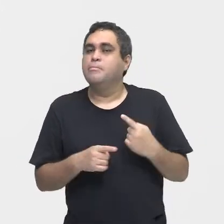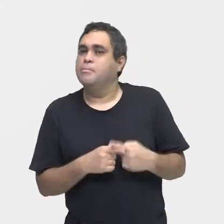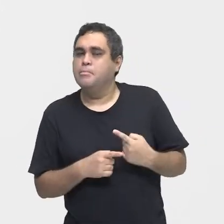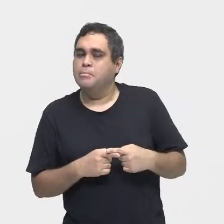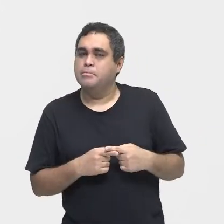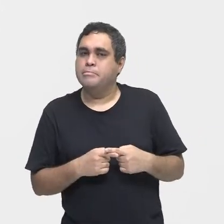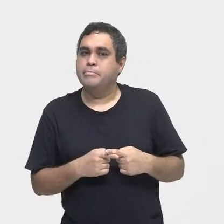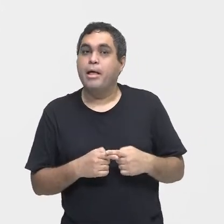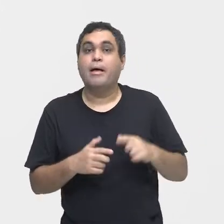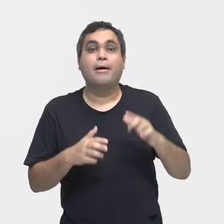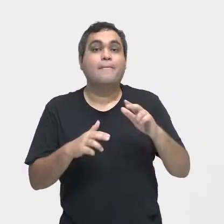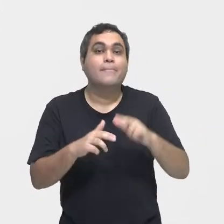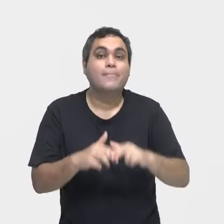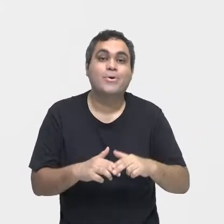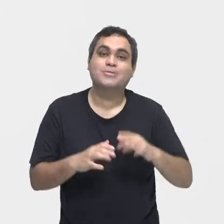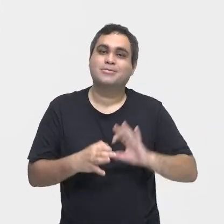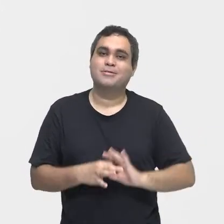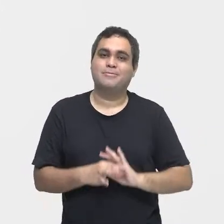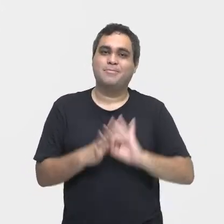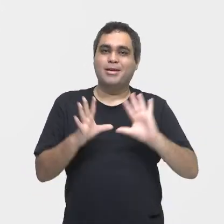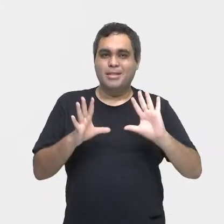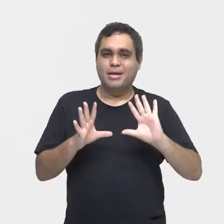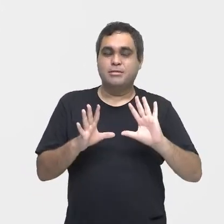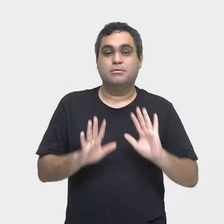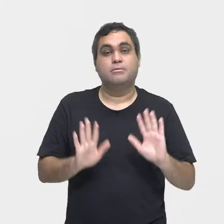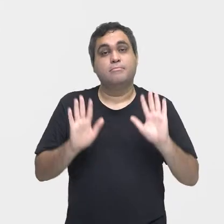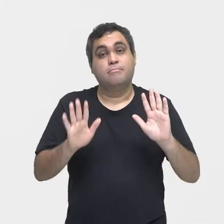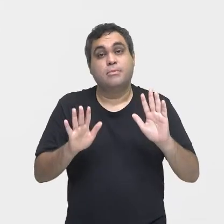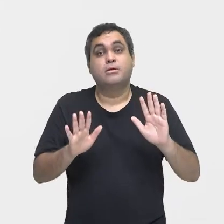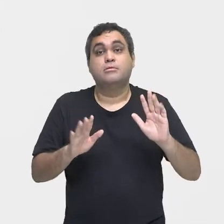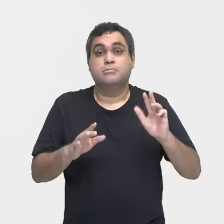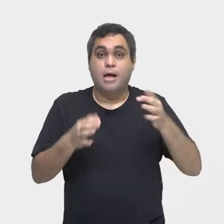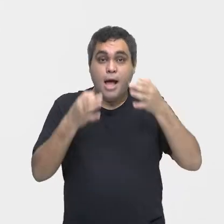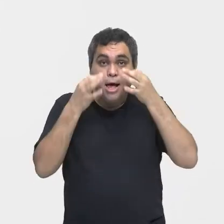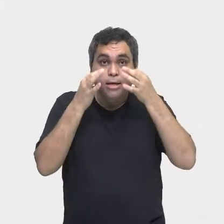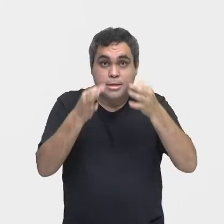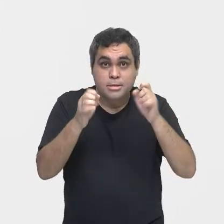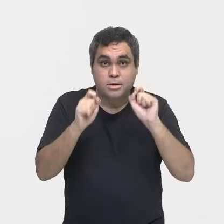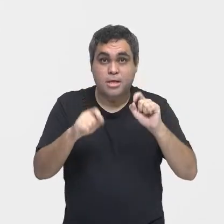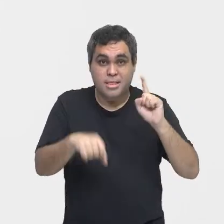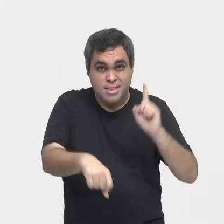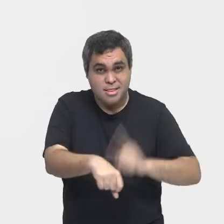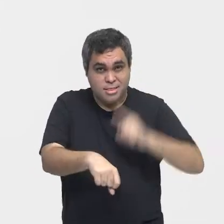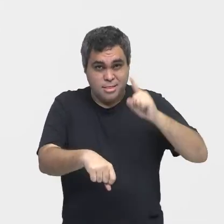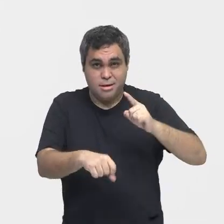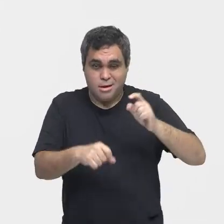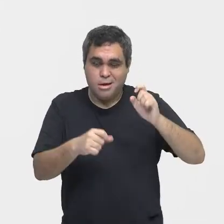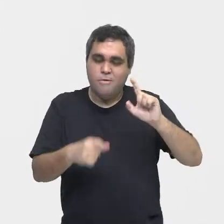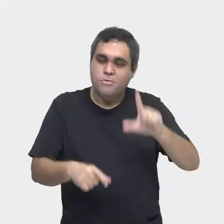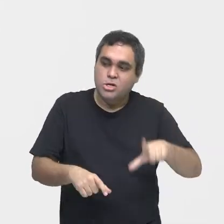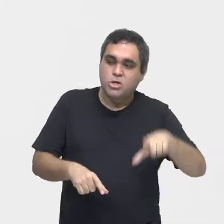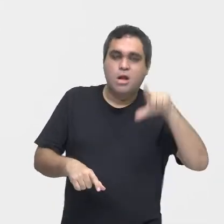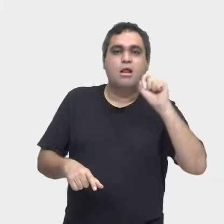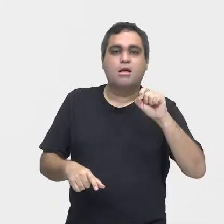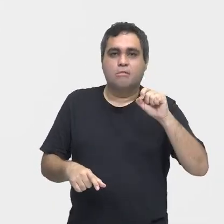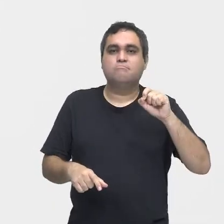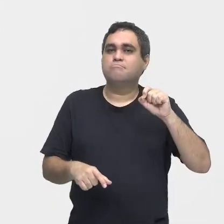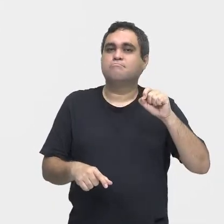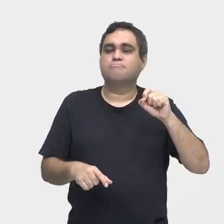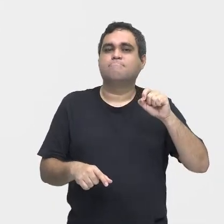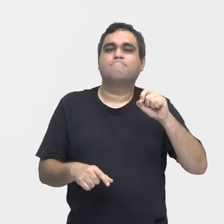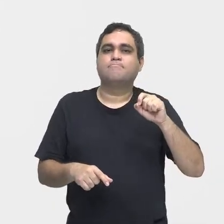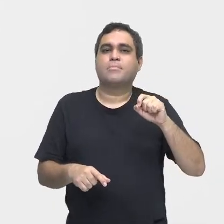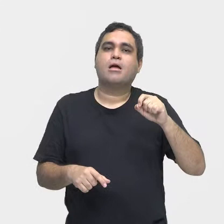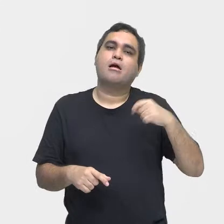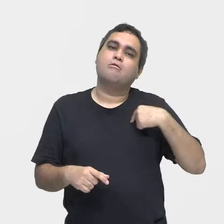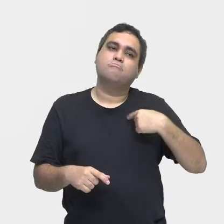uma liberdade nesse sentido aí. Só que tem um detalhe, no momento em que eu vou decidir, no momento em que eu vou escolher, no momento em que eu vou